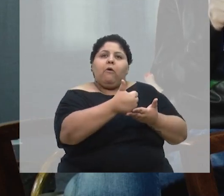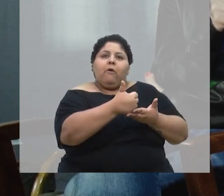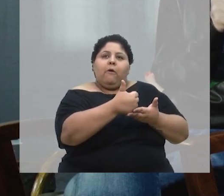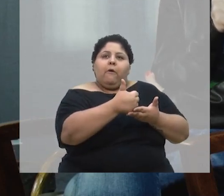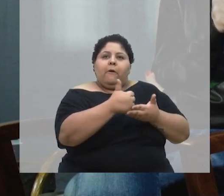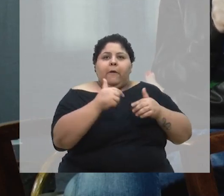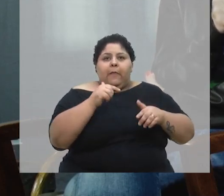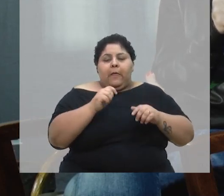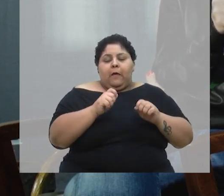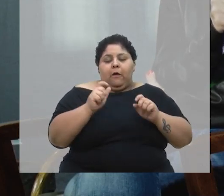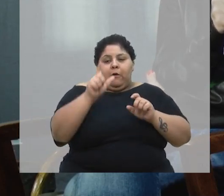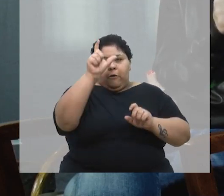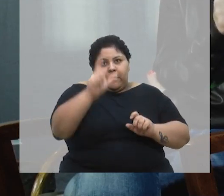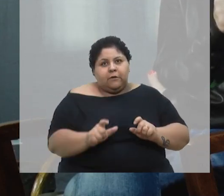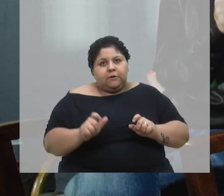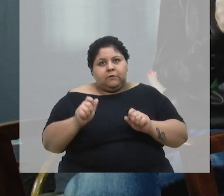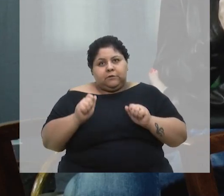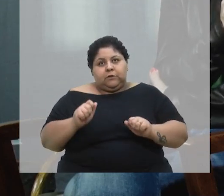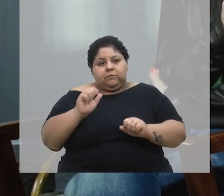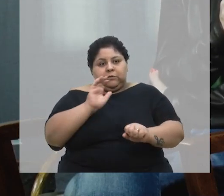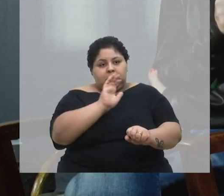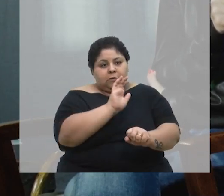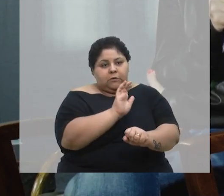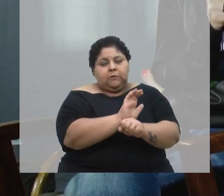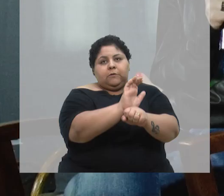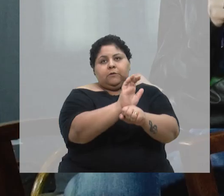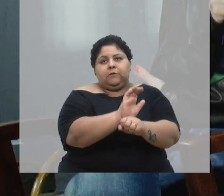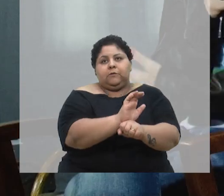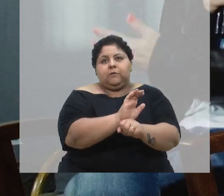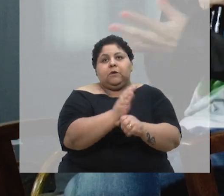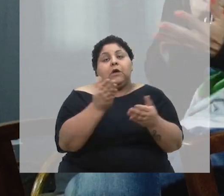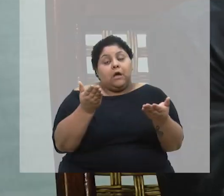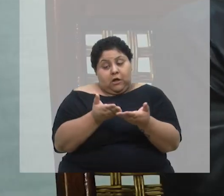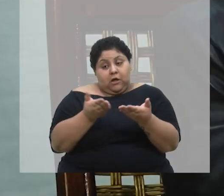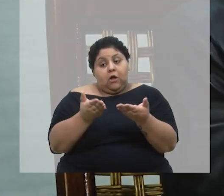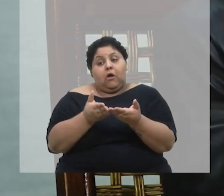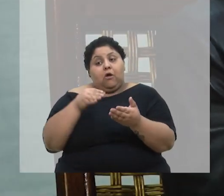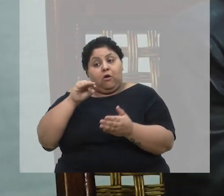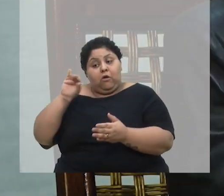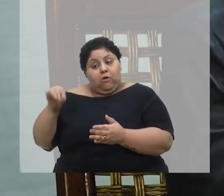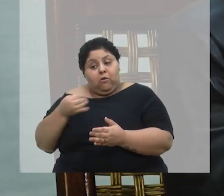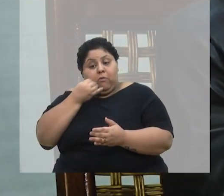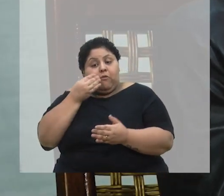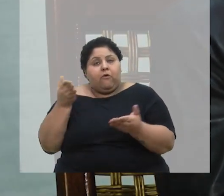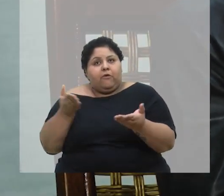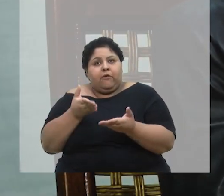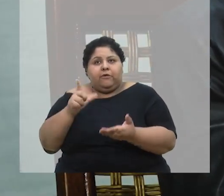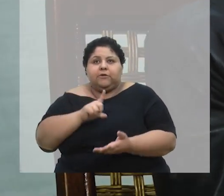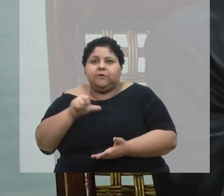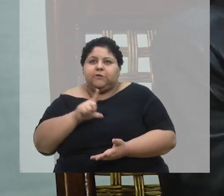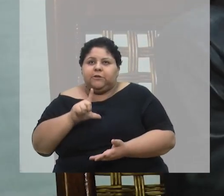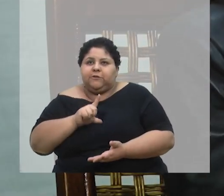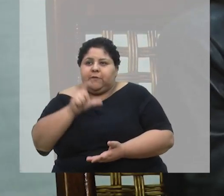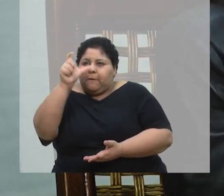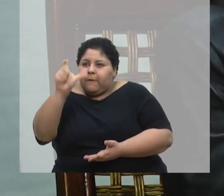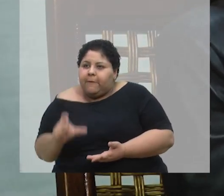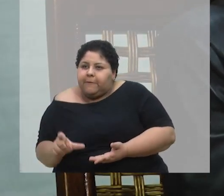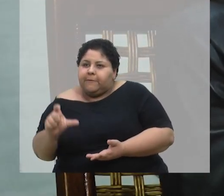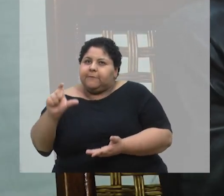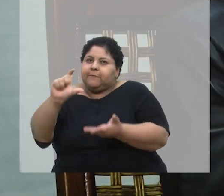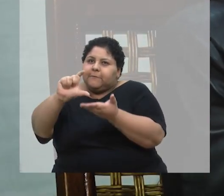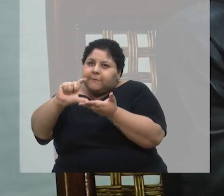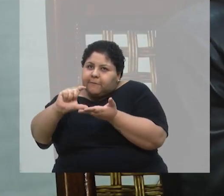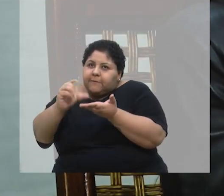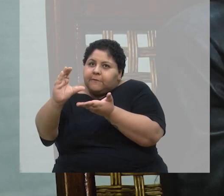apoiadores, colaboradores, que isso não para. Inclusive, já aproveito o momento para dizer que se tiverem